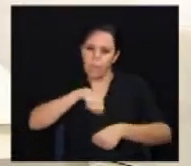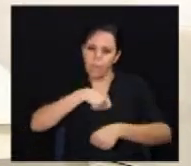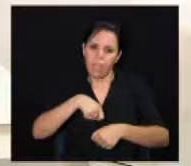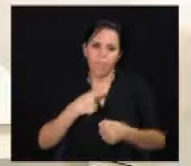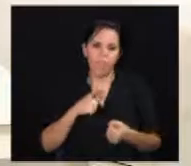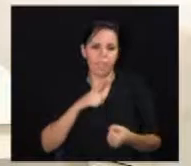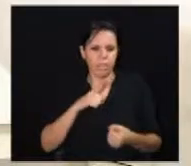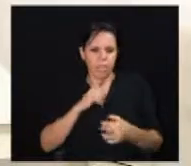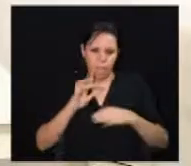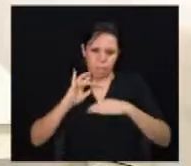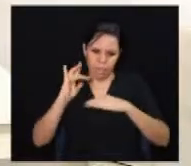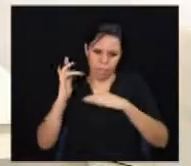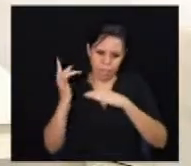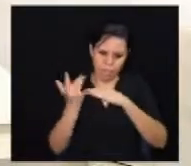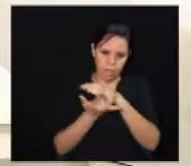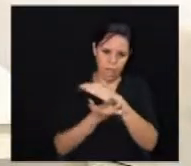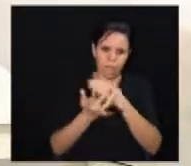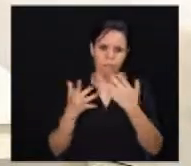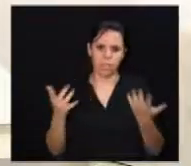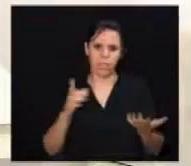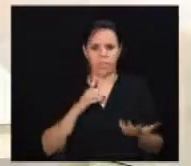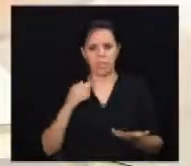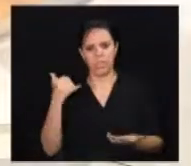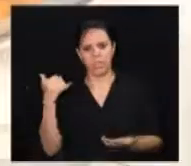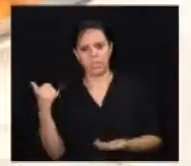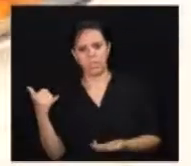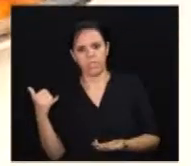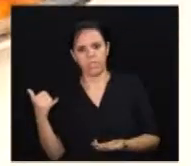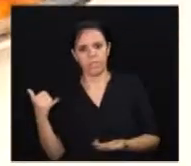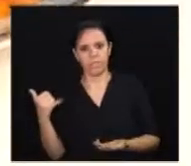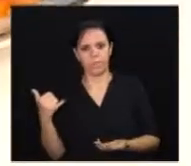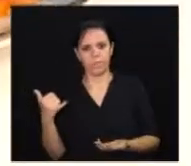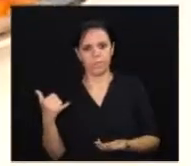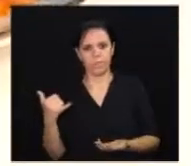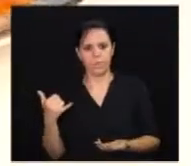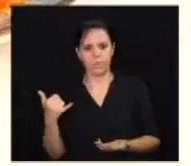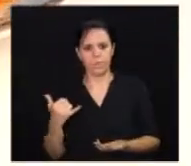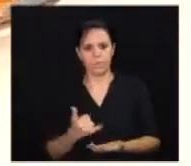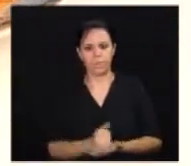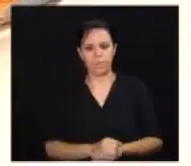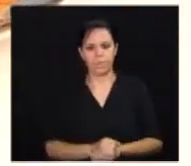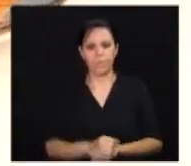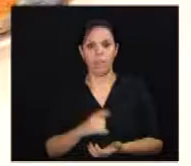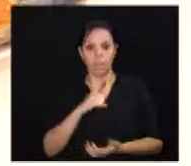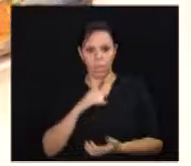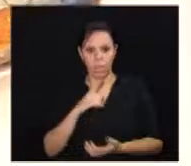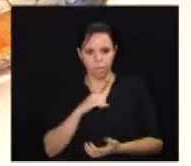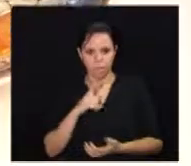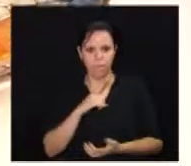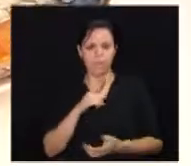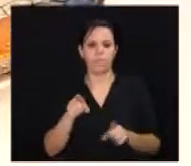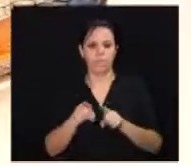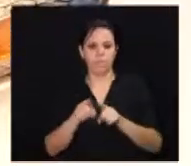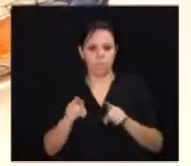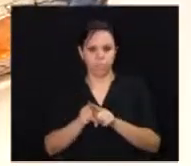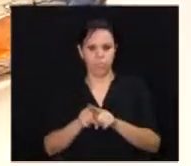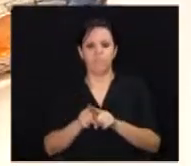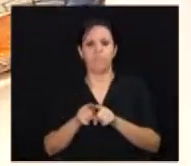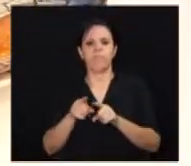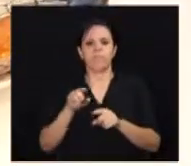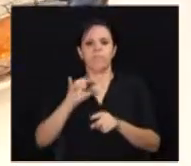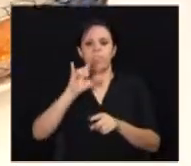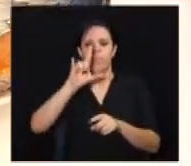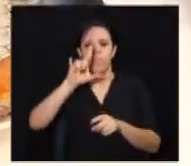rede social, site, telefone? Temos sim. Tem o Instagram do Duque Bistrô. Temos o Instagram do chefe Eric